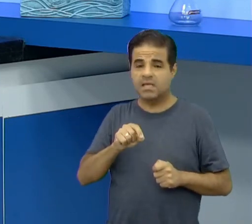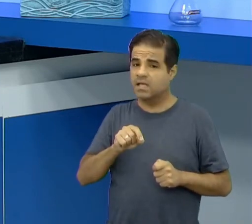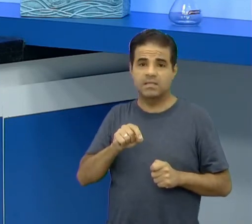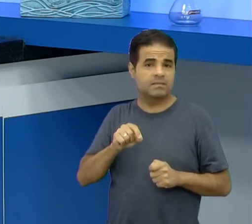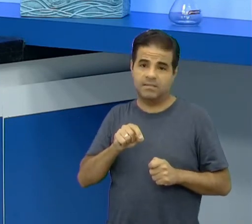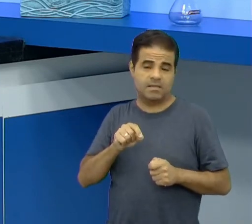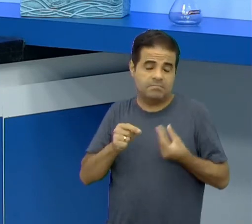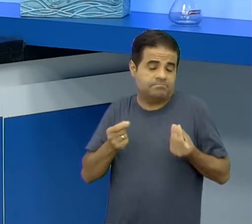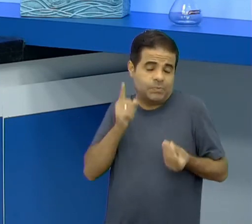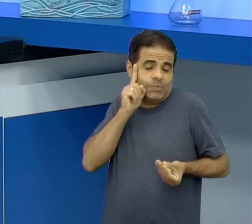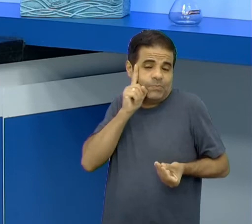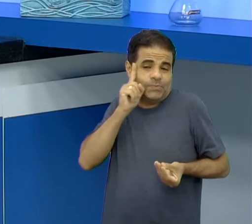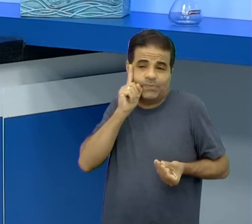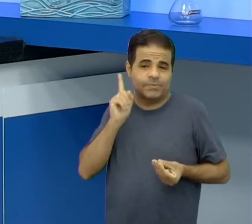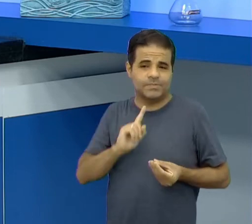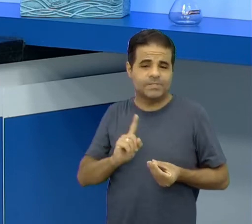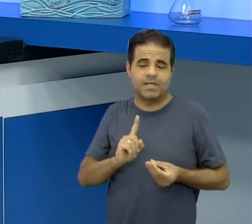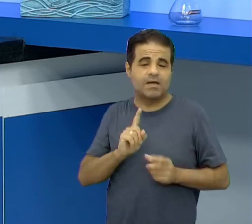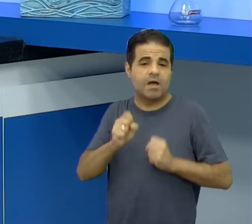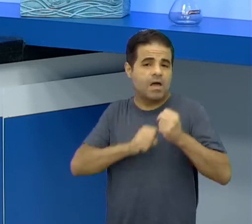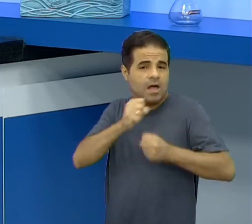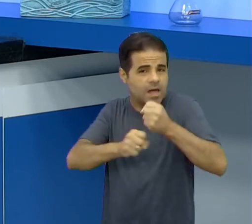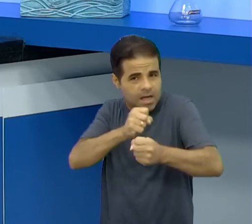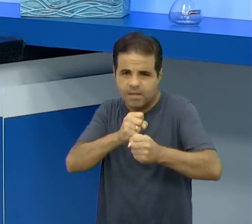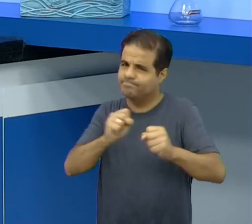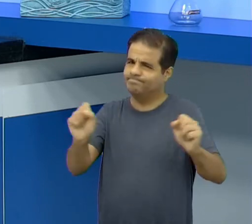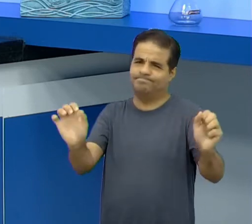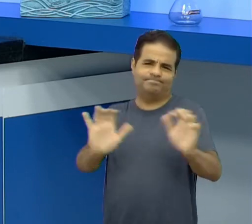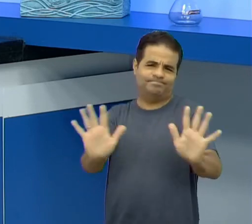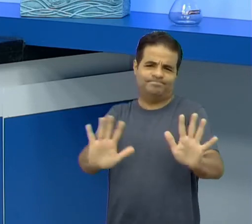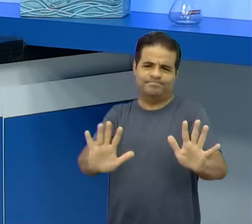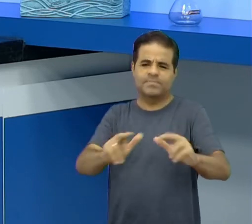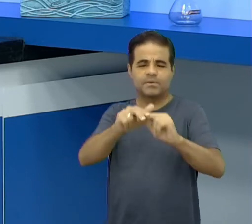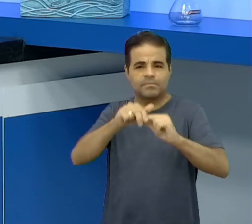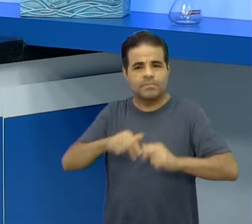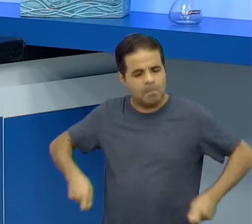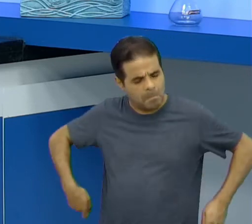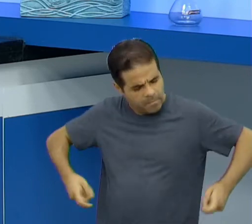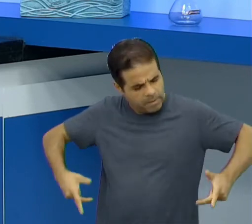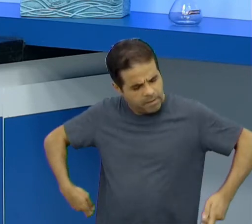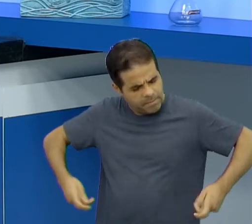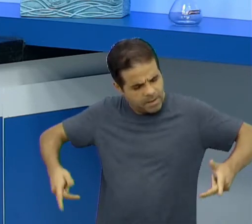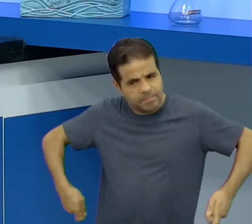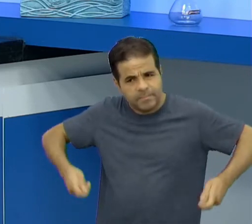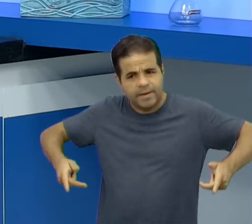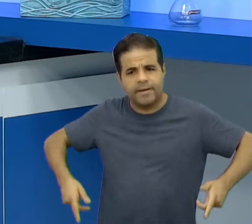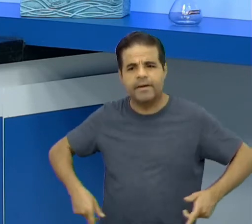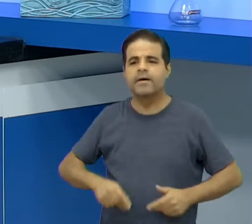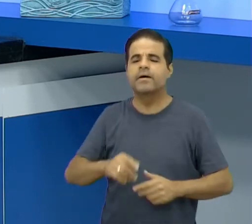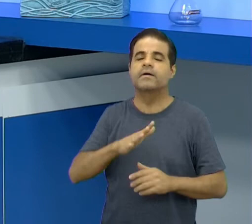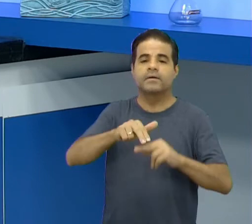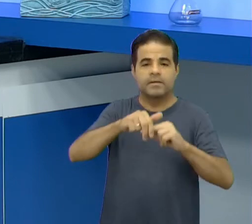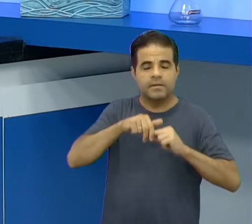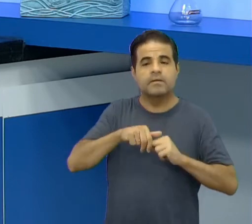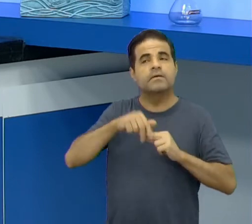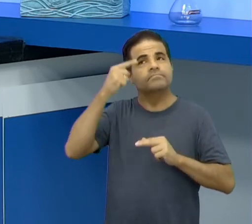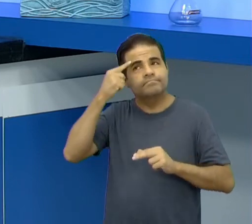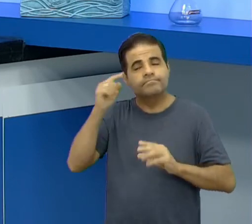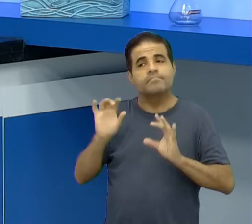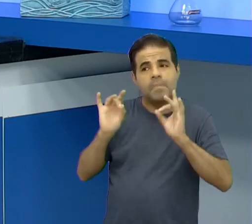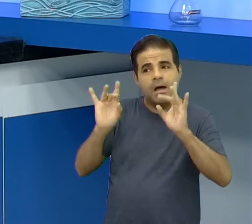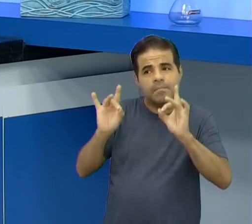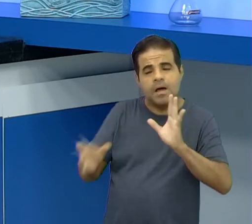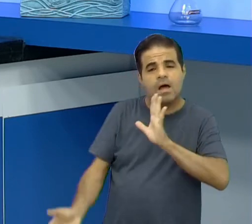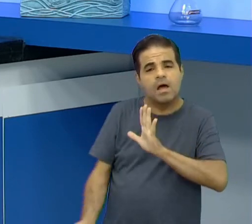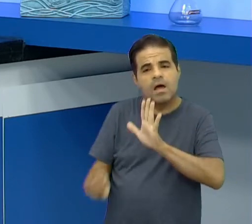todos os dias e nem todo ano, por isso que eu estou gastando mais aí um pouco. Então essa especificidade,